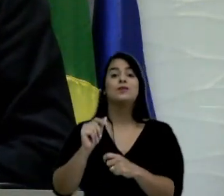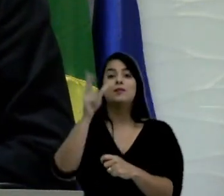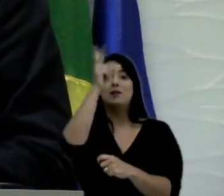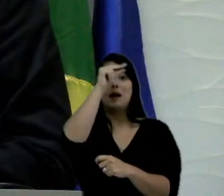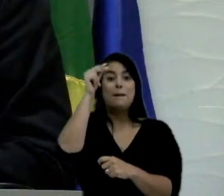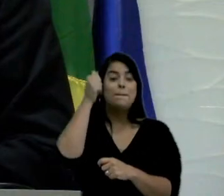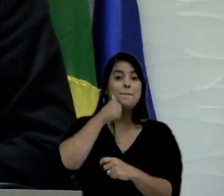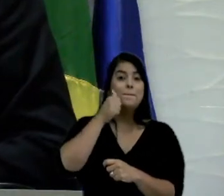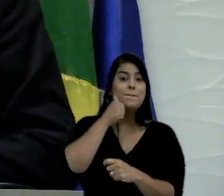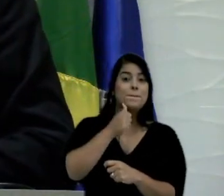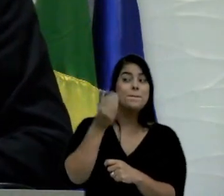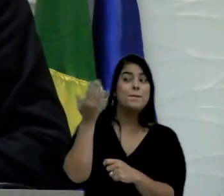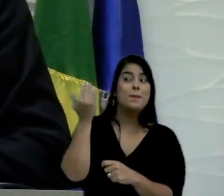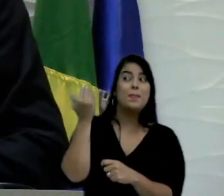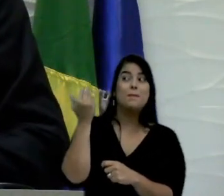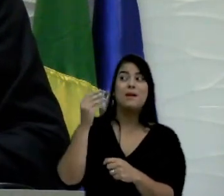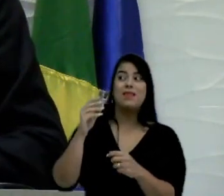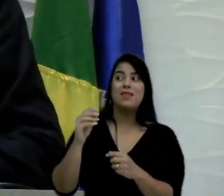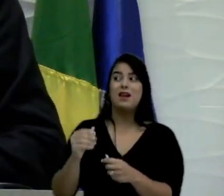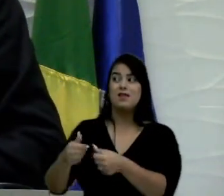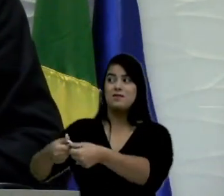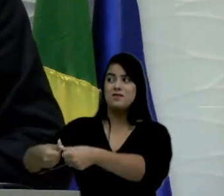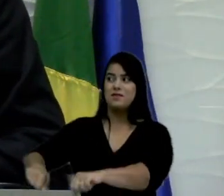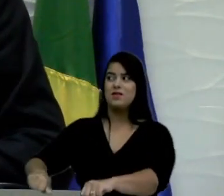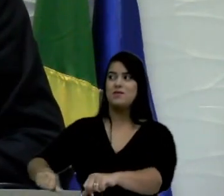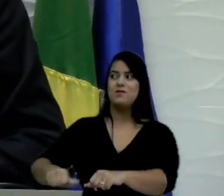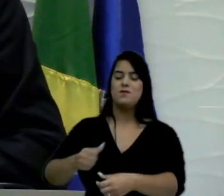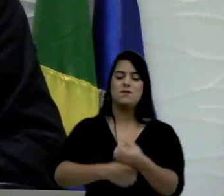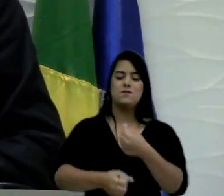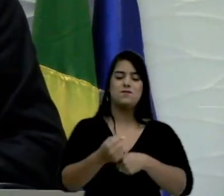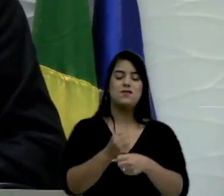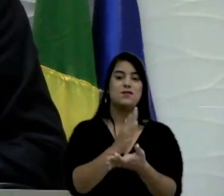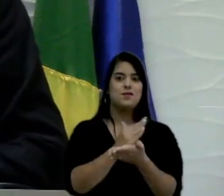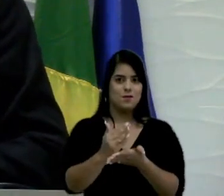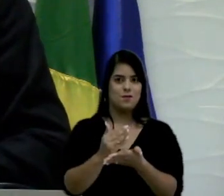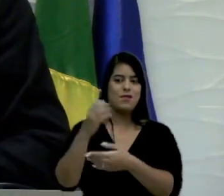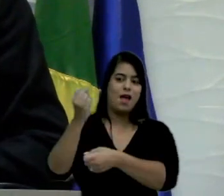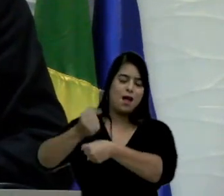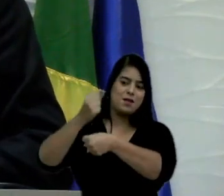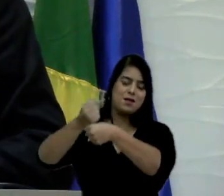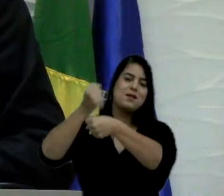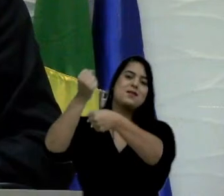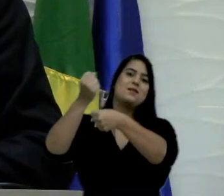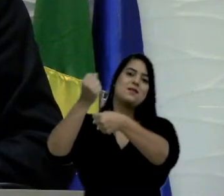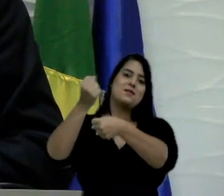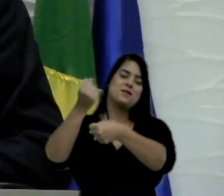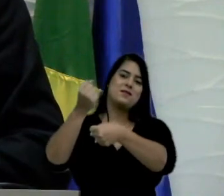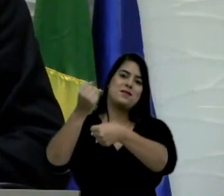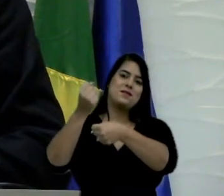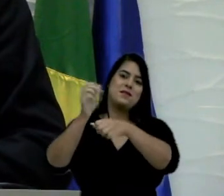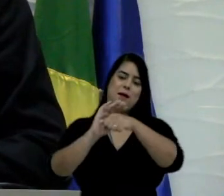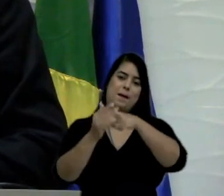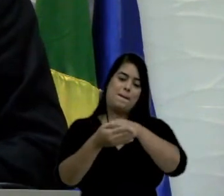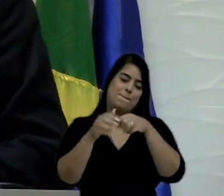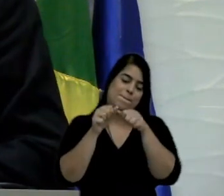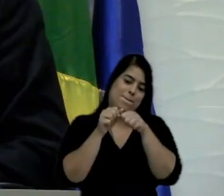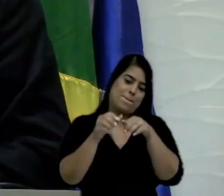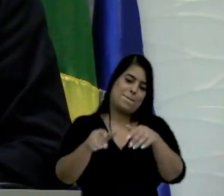deixou que o ano que ia começar a construção foi o ano da